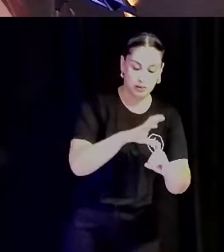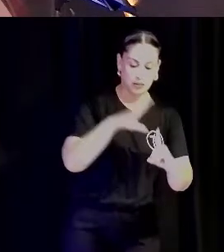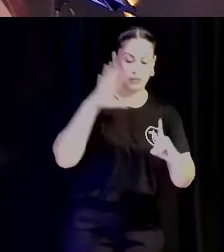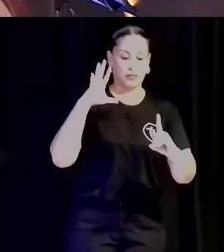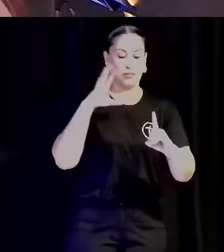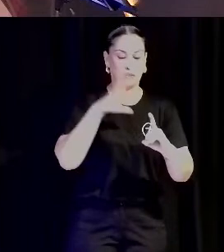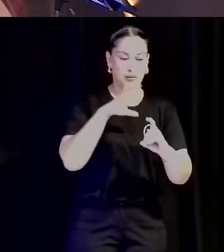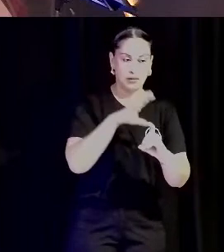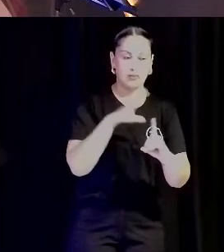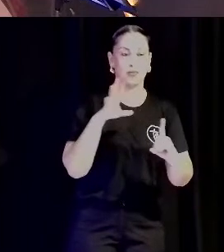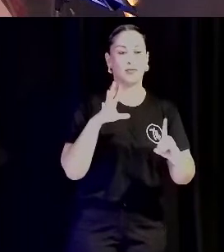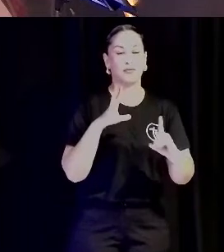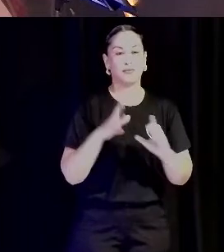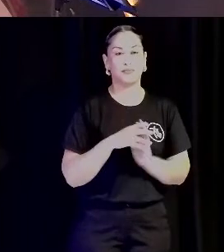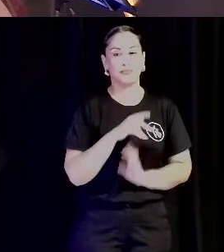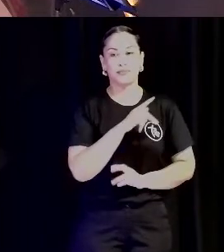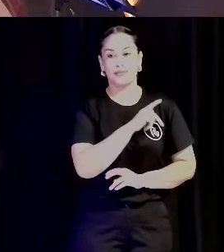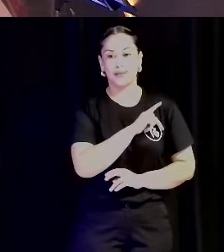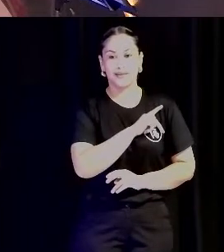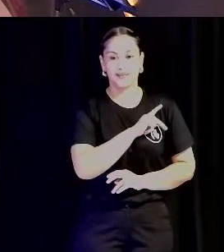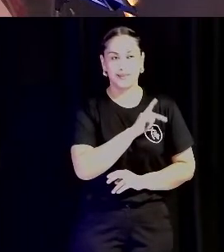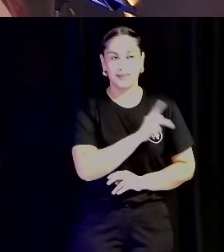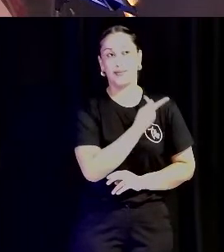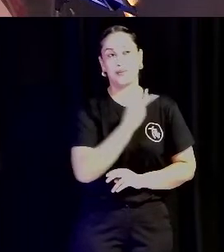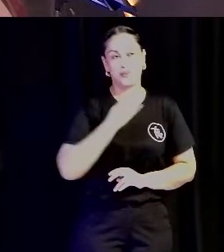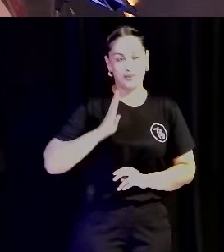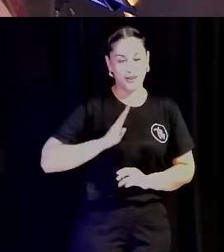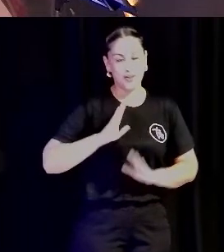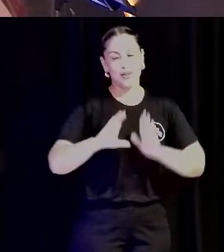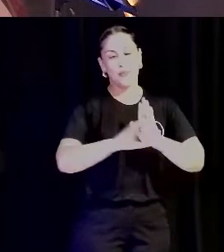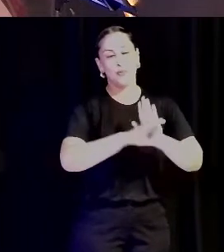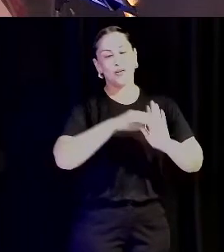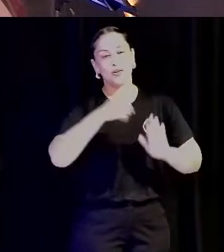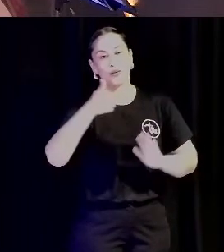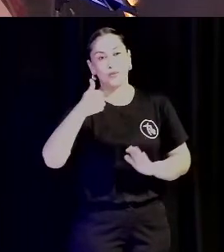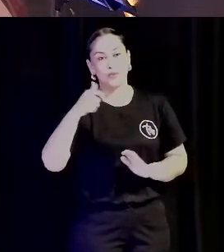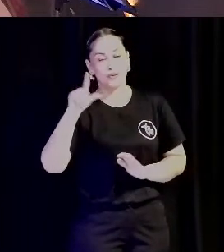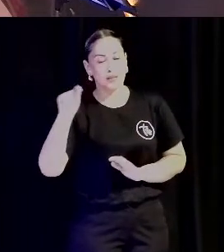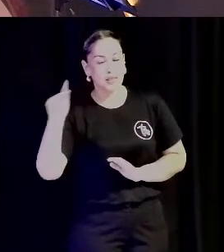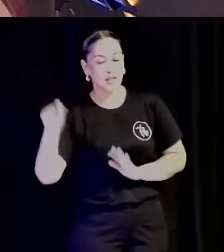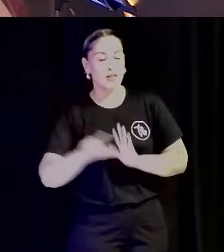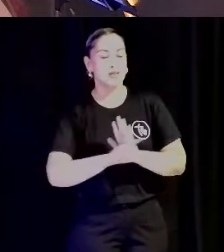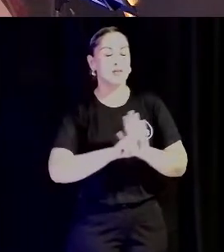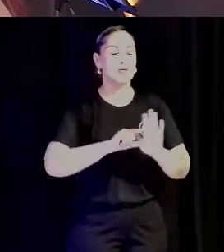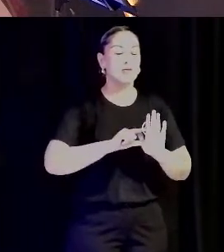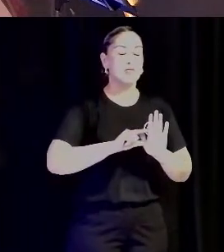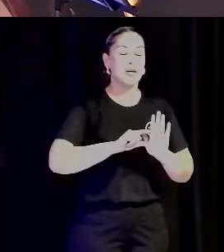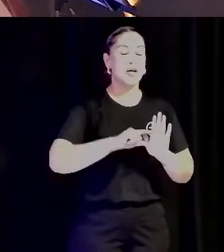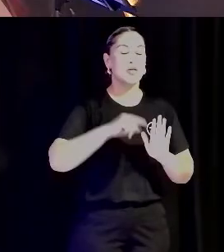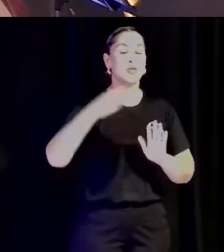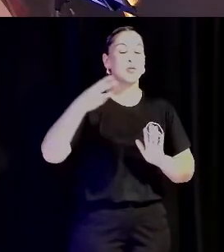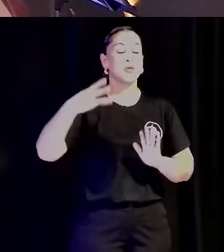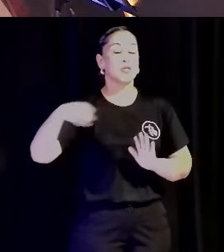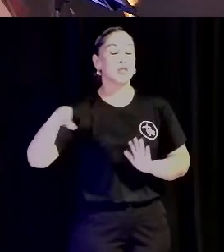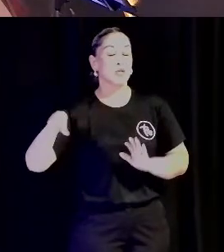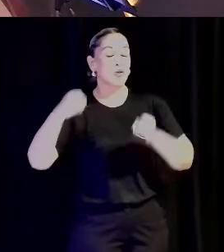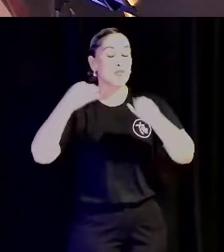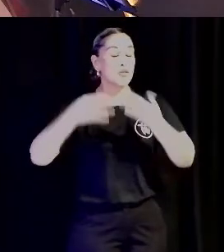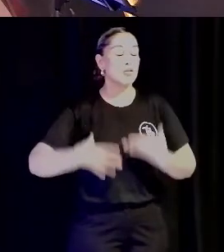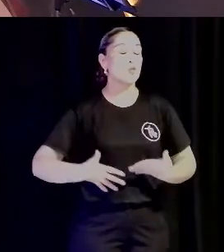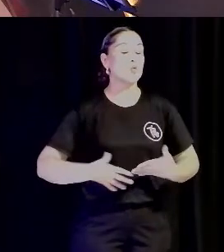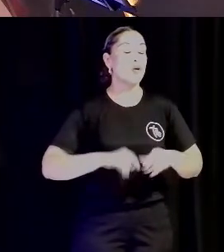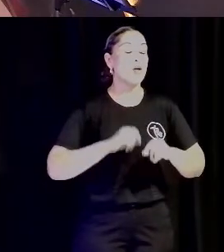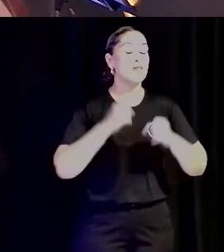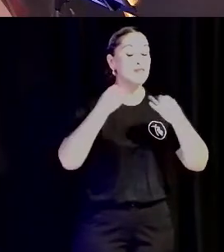Hebreus capítulo 10, verso 39, vai nos dizer: nós, porém, não somos dos que